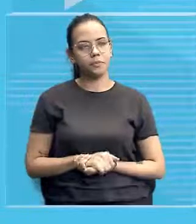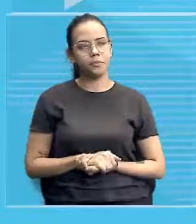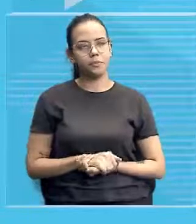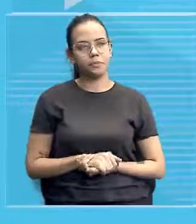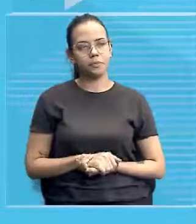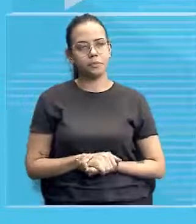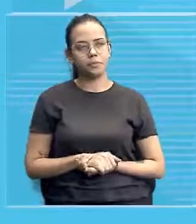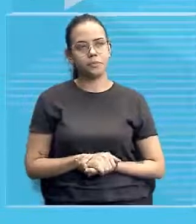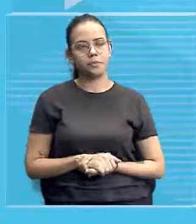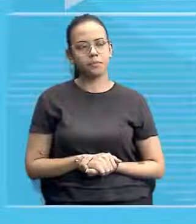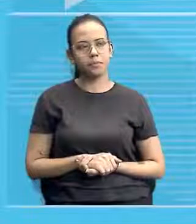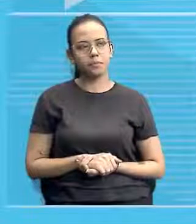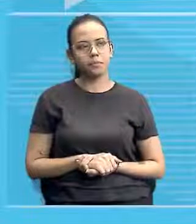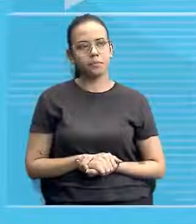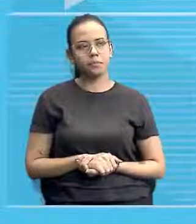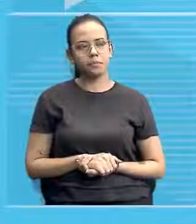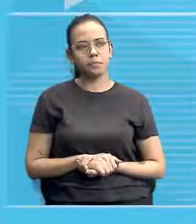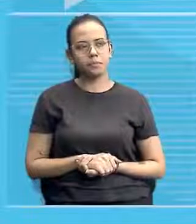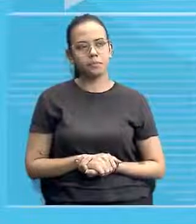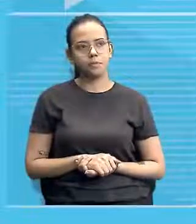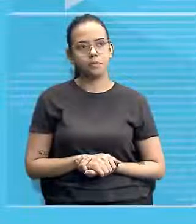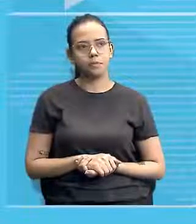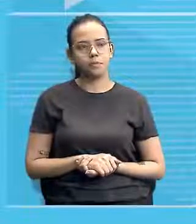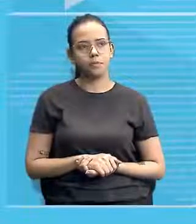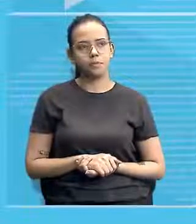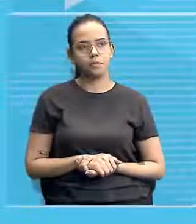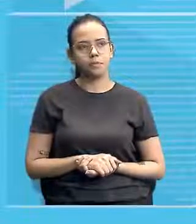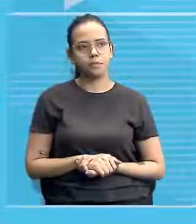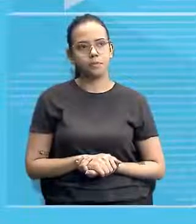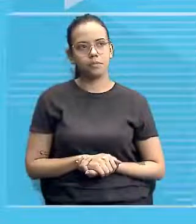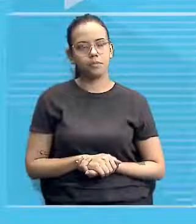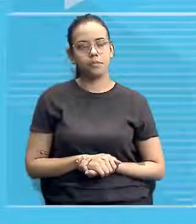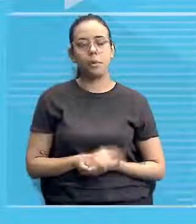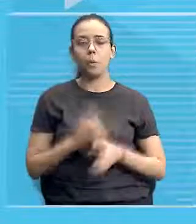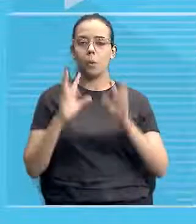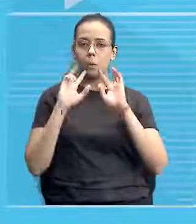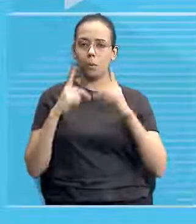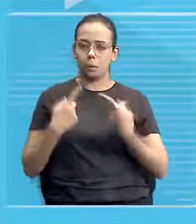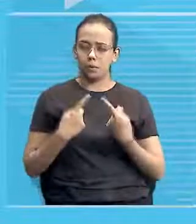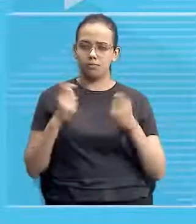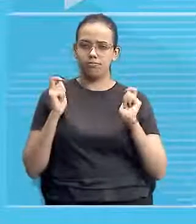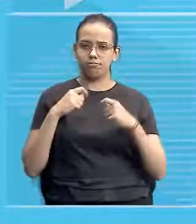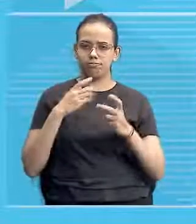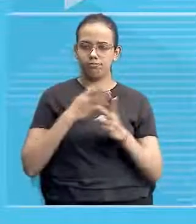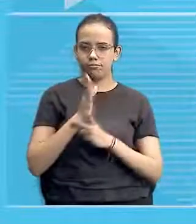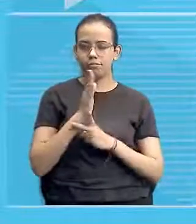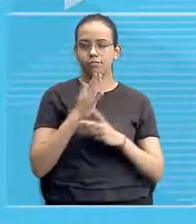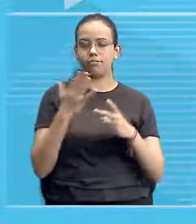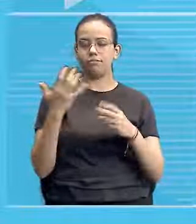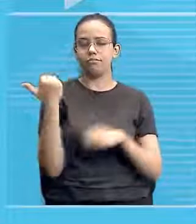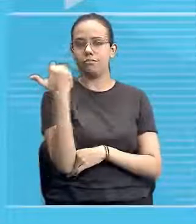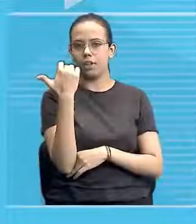Duas dimensões, o ser humano. Ele é natureza e ele é cultura.